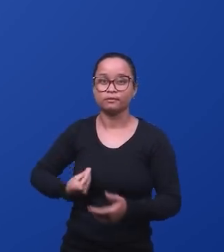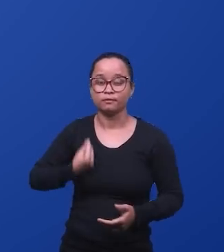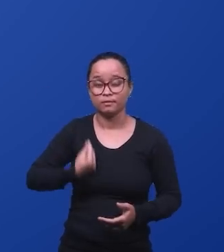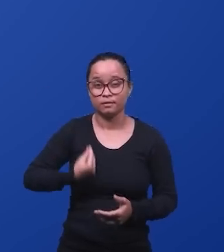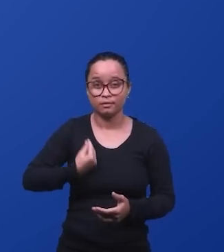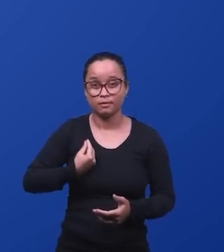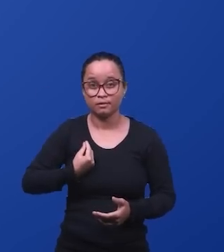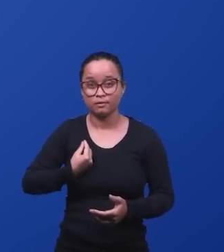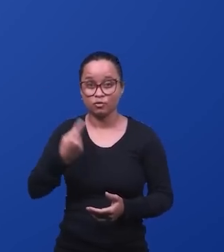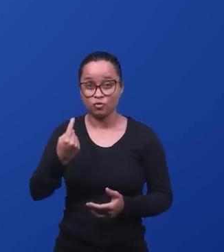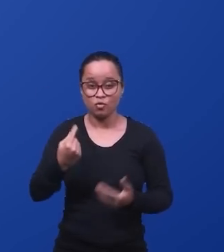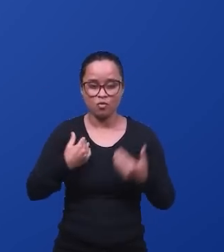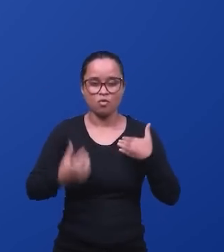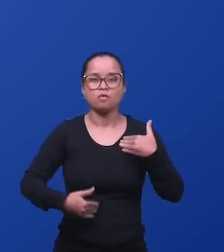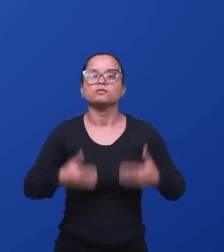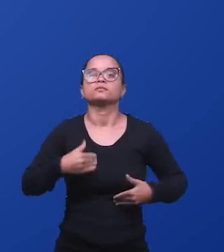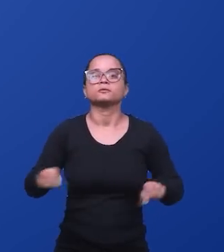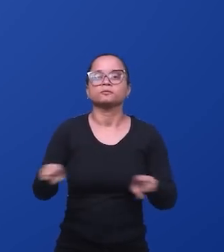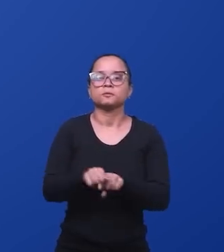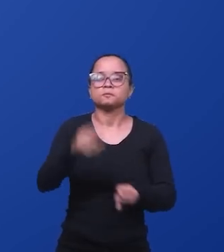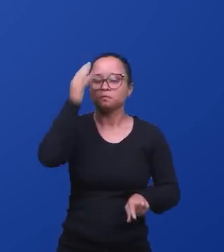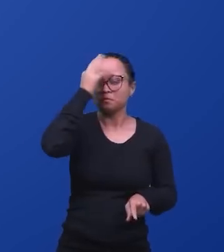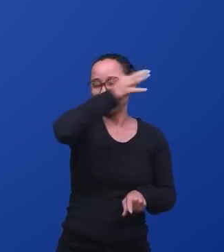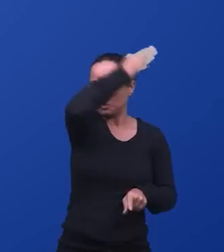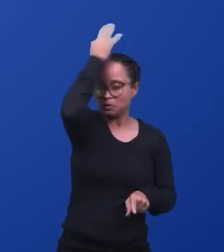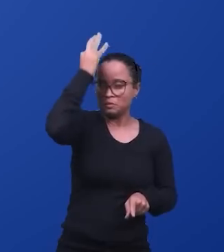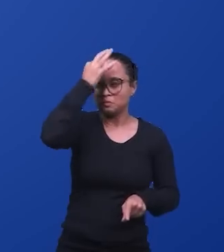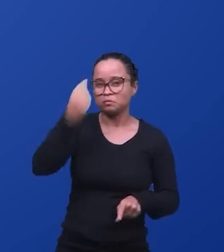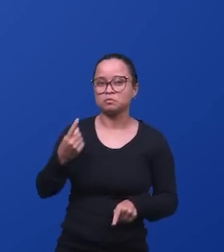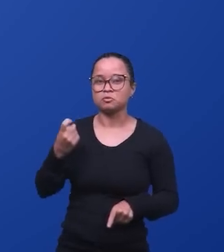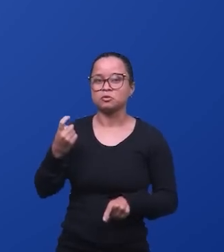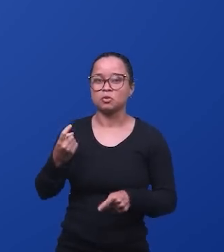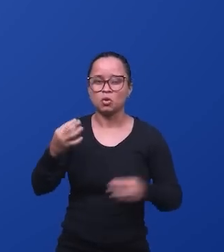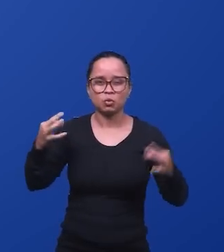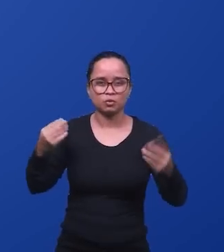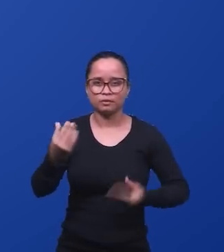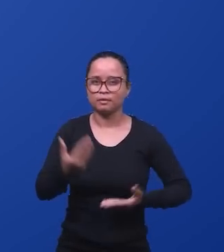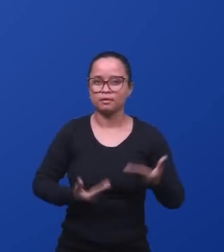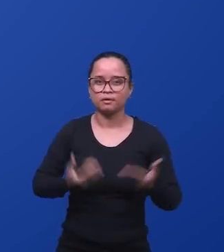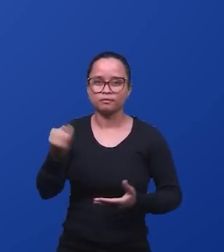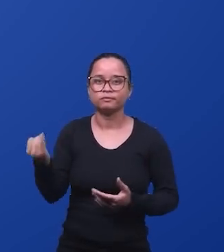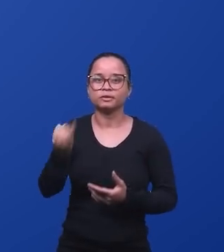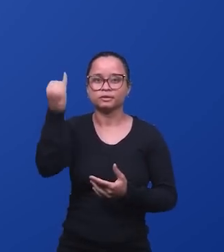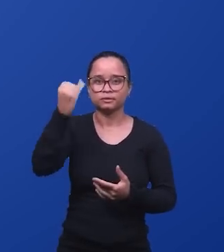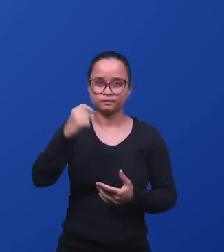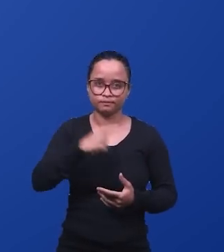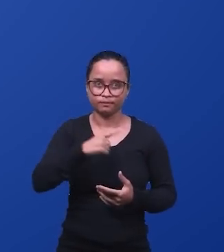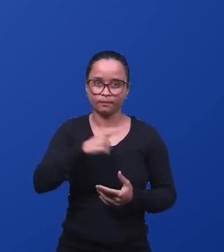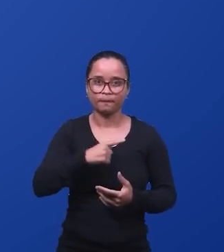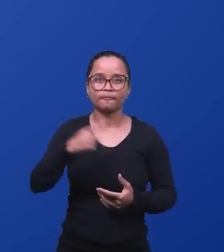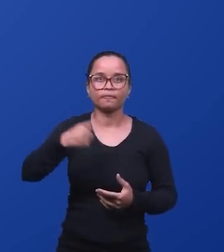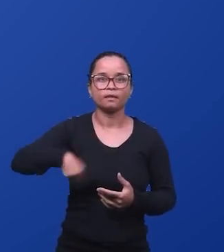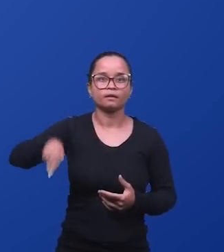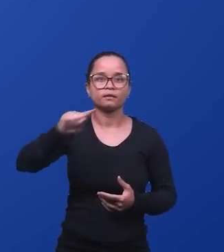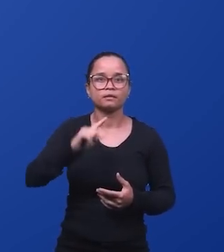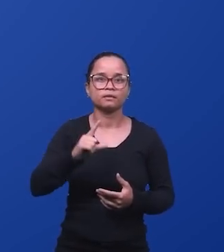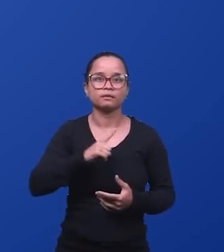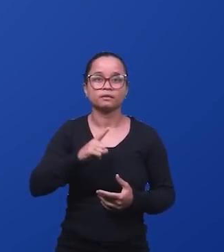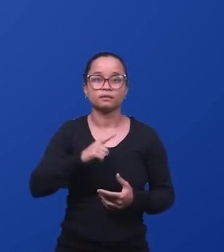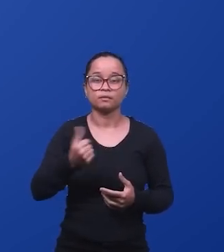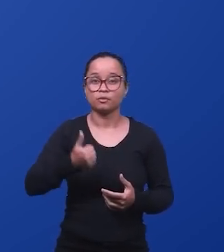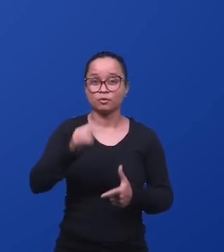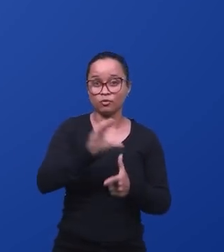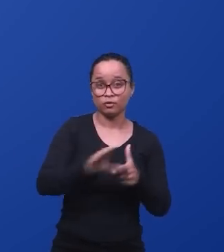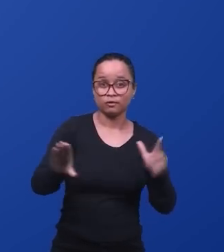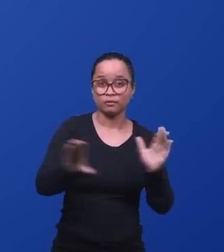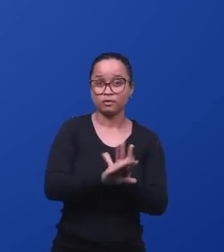em um só corpo e em um só espírito. Todos os servos são importantes, sem distinção entre eles. Vemos isso em